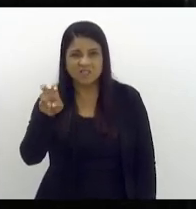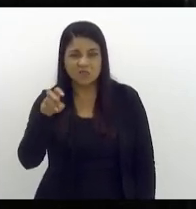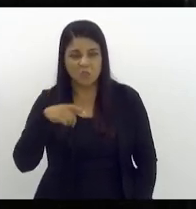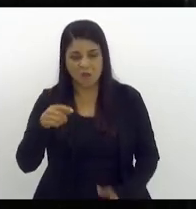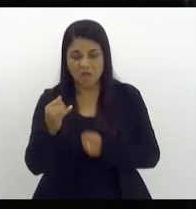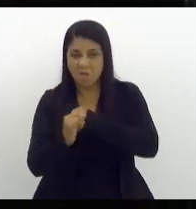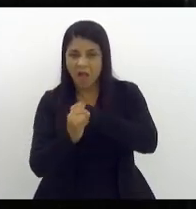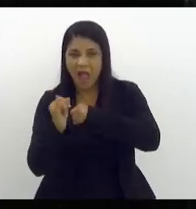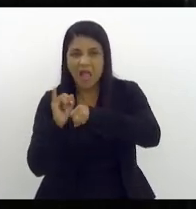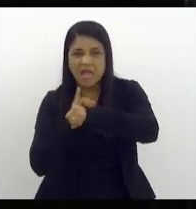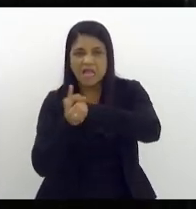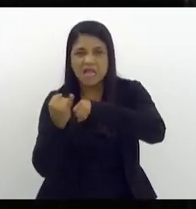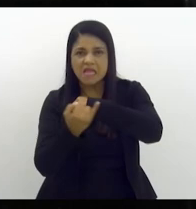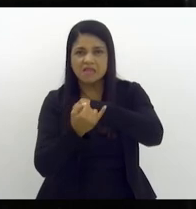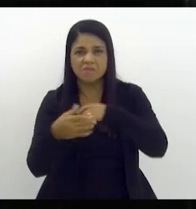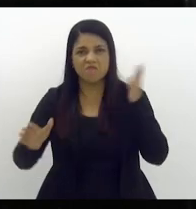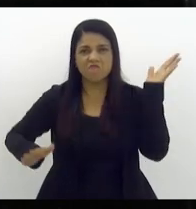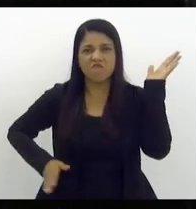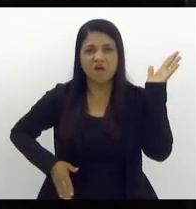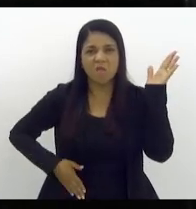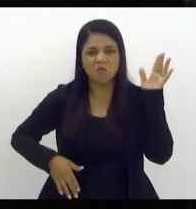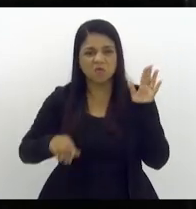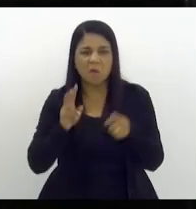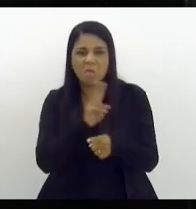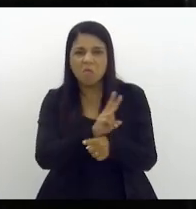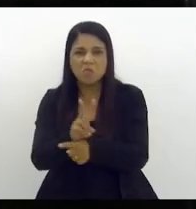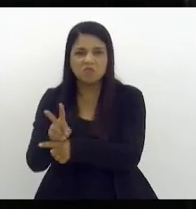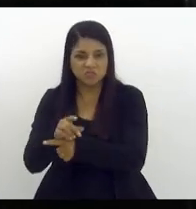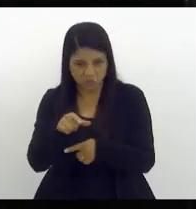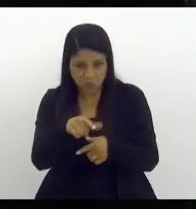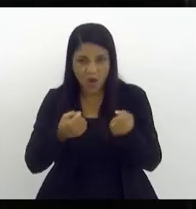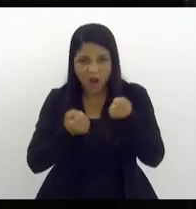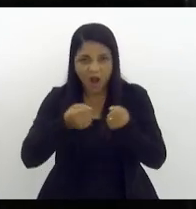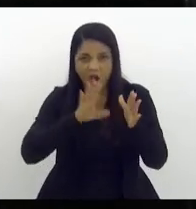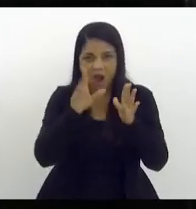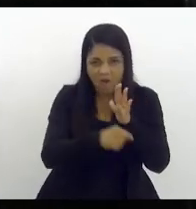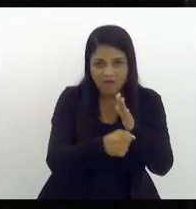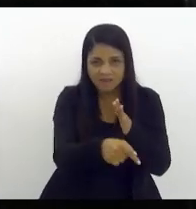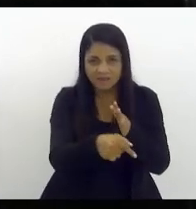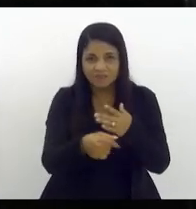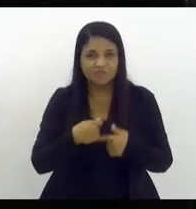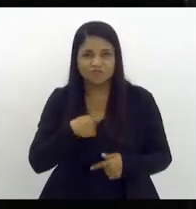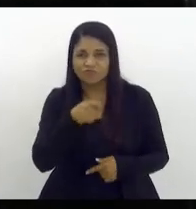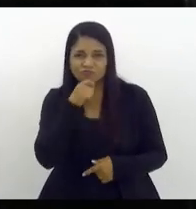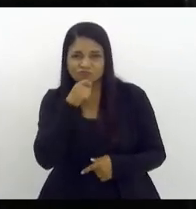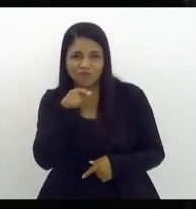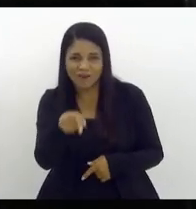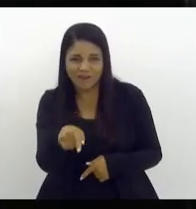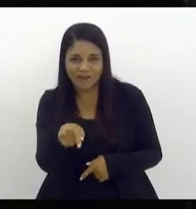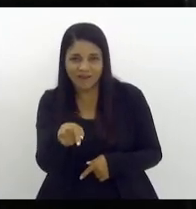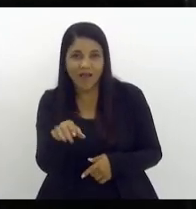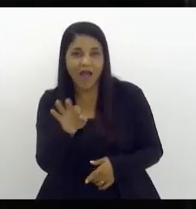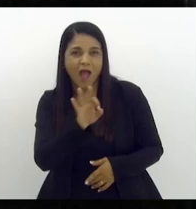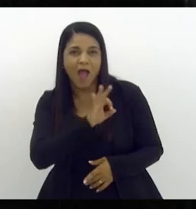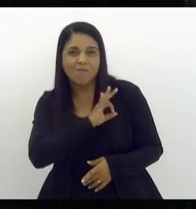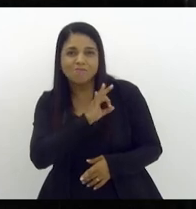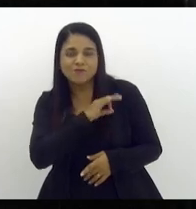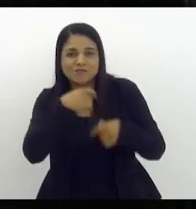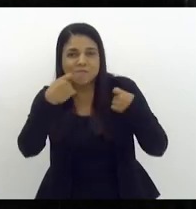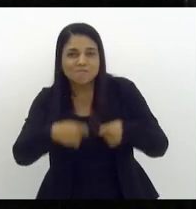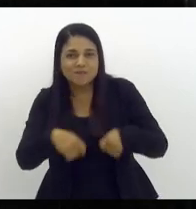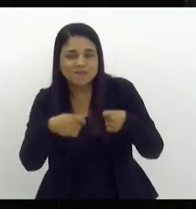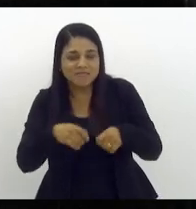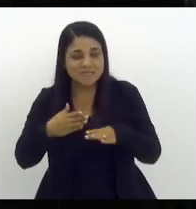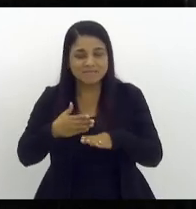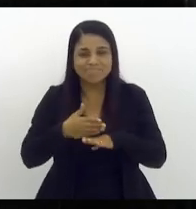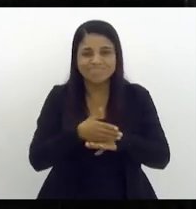proteger. Se o carro dos senhores forem roubados e os senhores não estiverem lá, a polícia tem que fazer todo um procedimento para poder